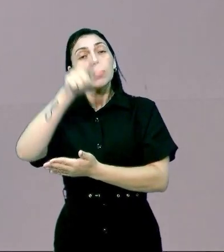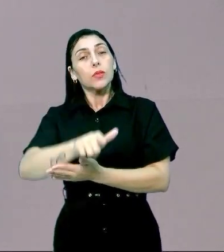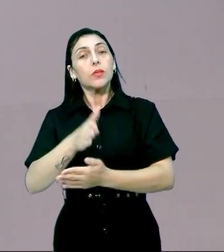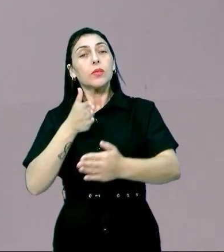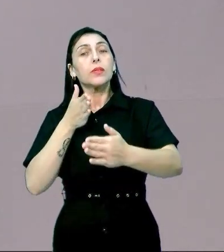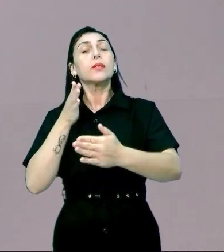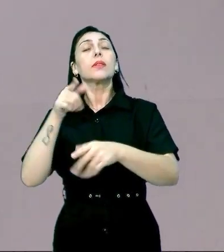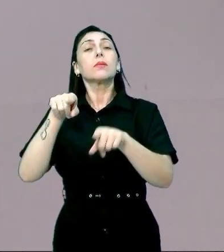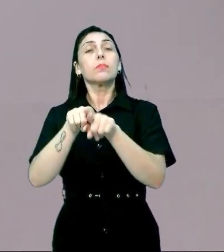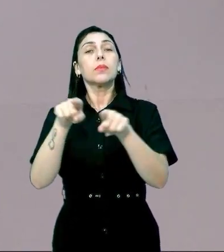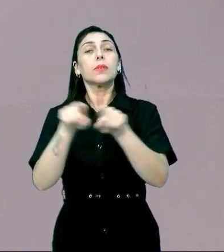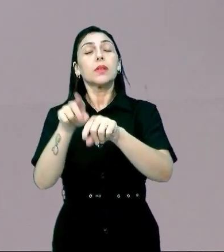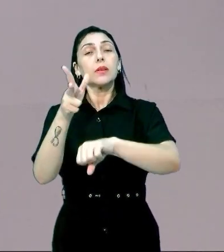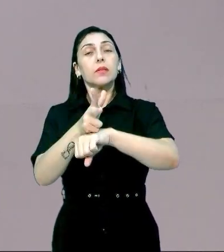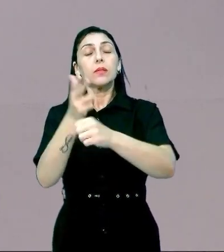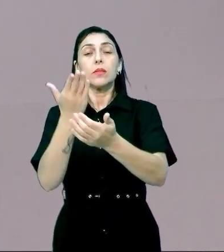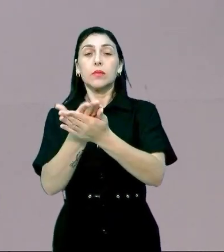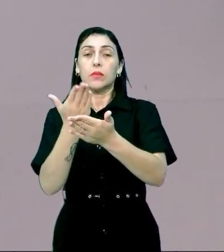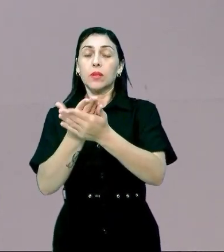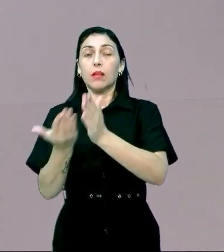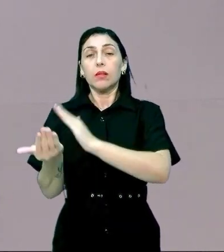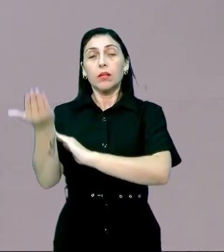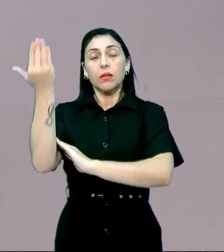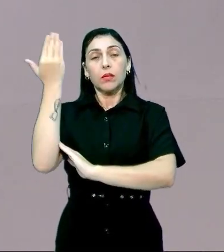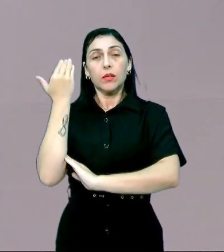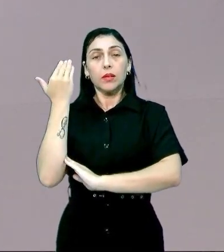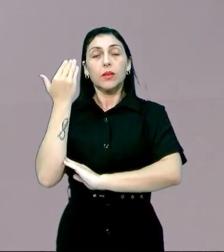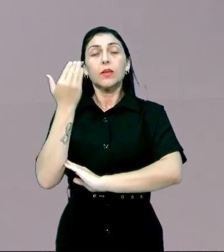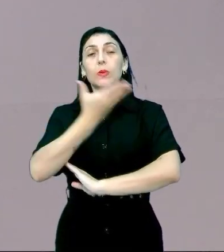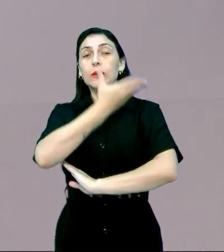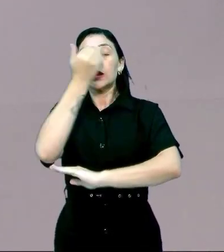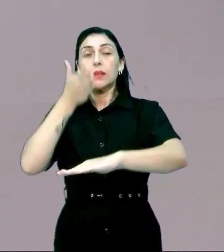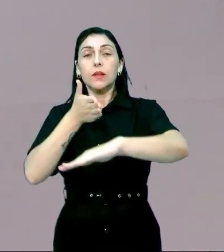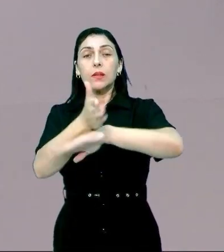novamente, além das videoaulas anteriores, não